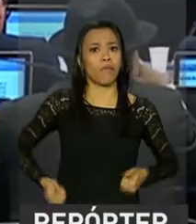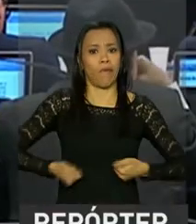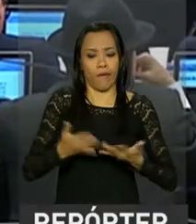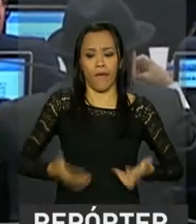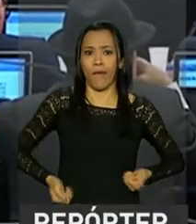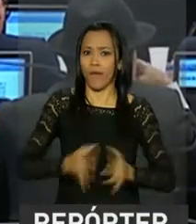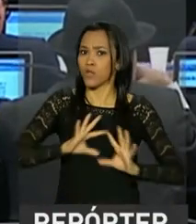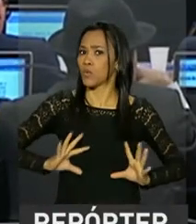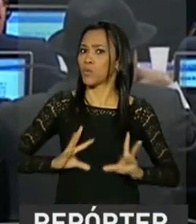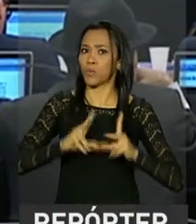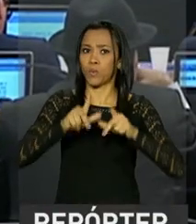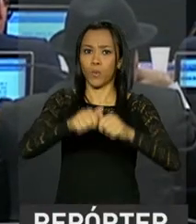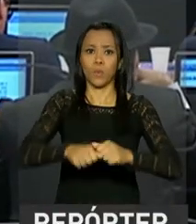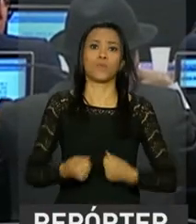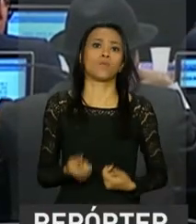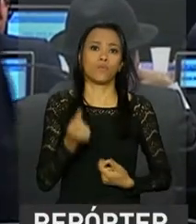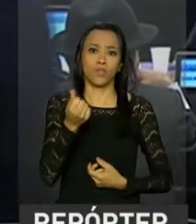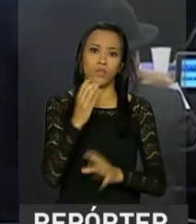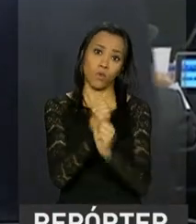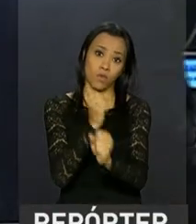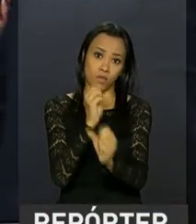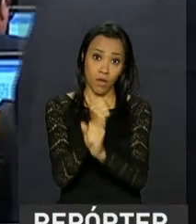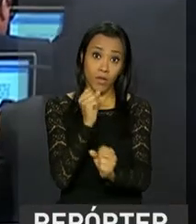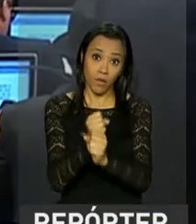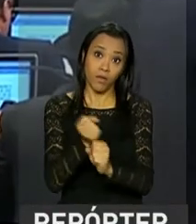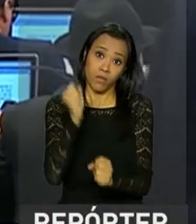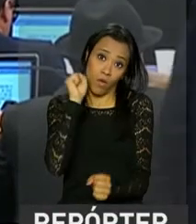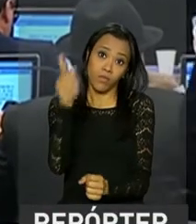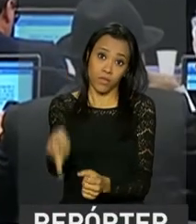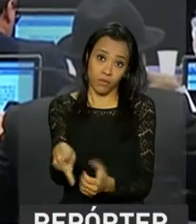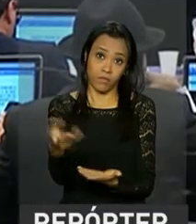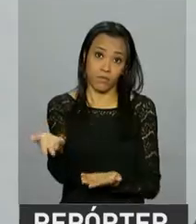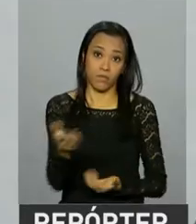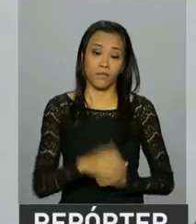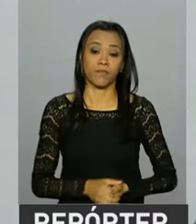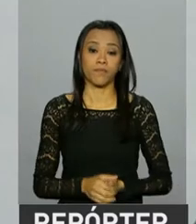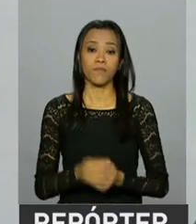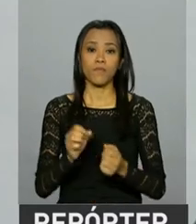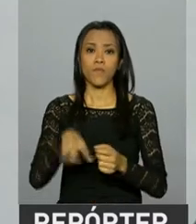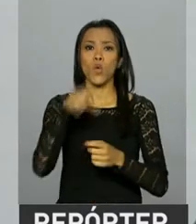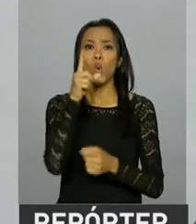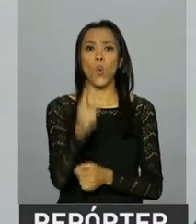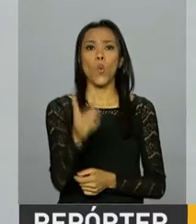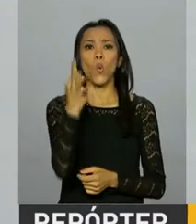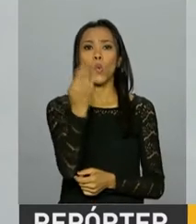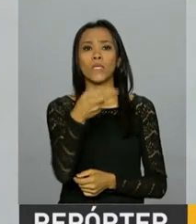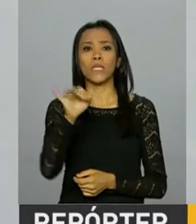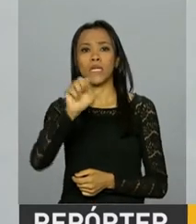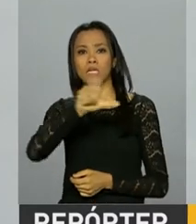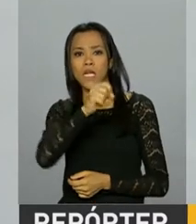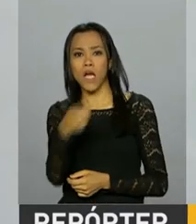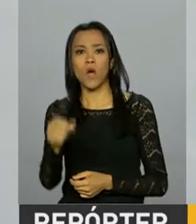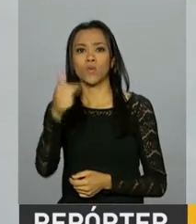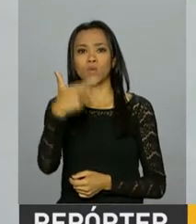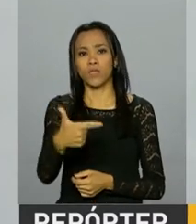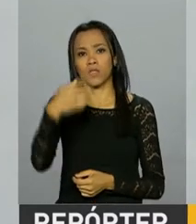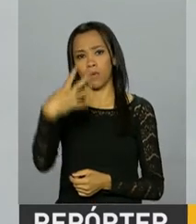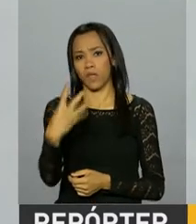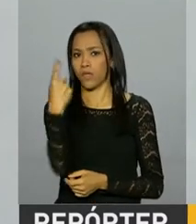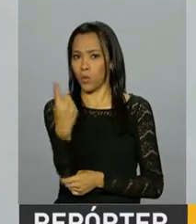todos os recursos do orçamento com a previdência social e 1 trilhão e 241 bilhões de